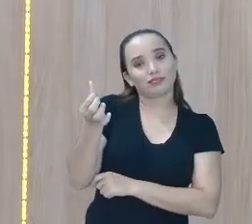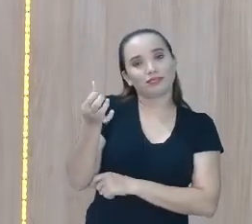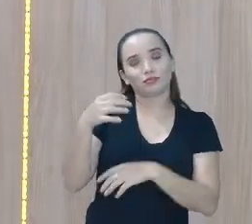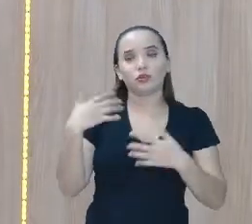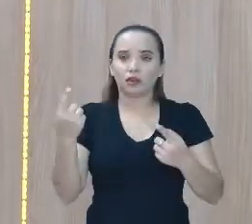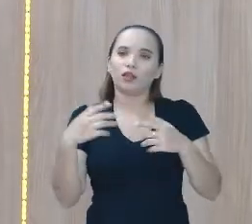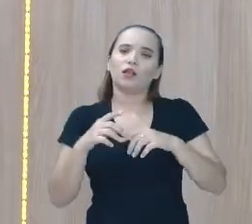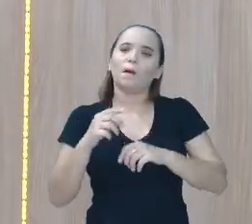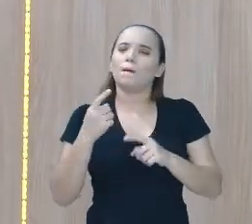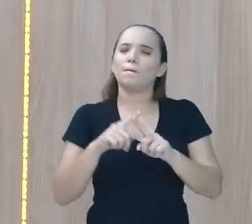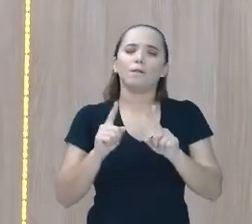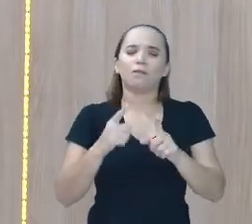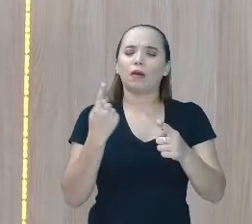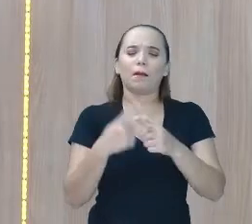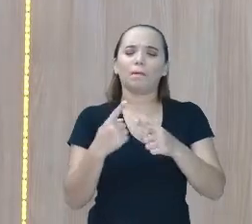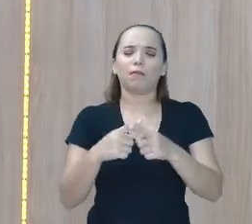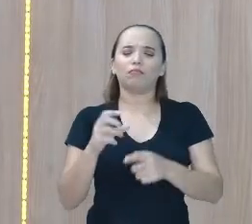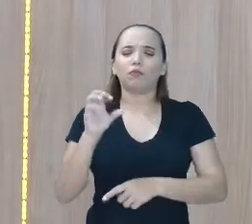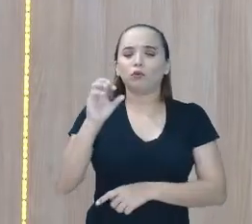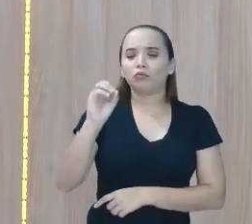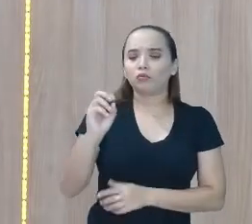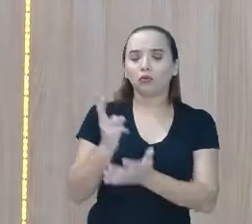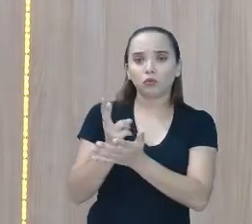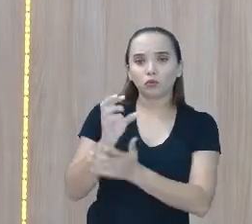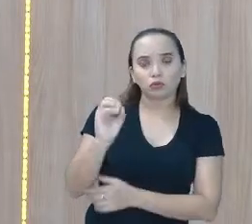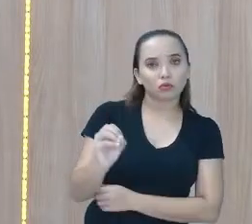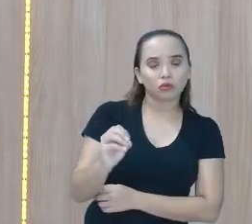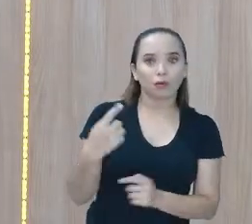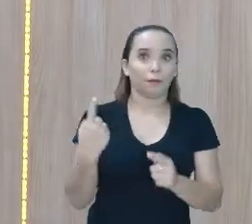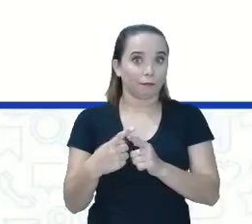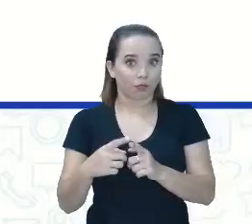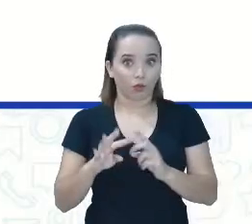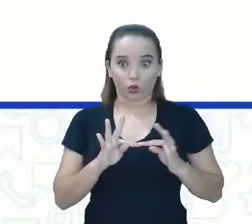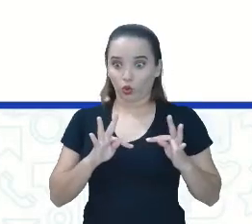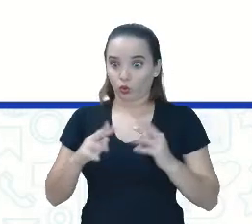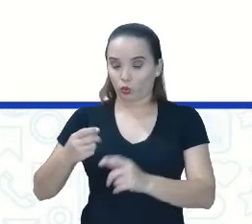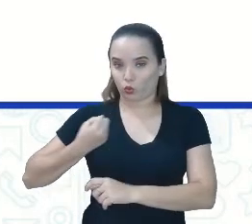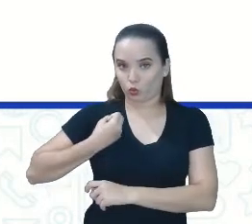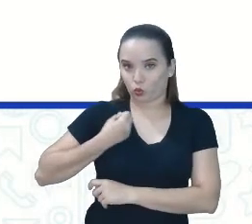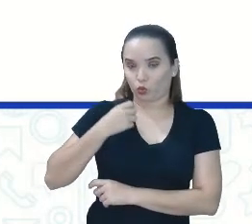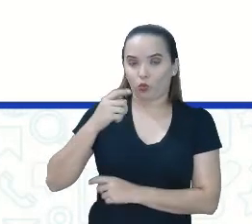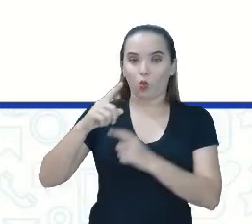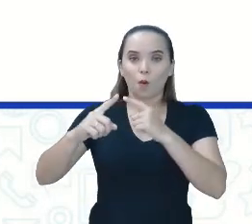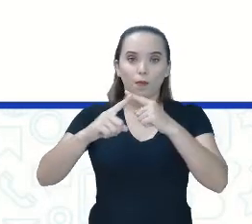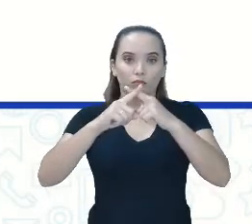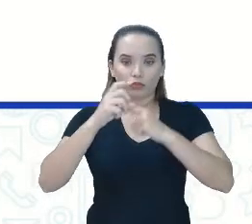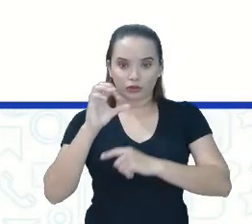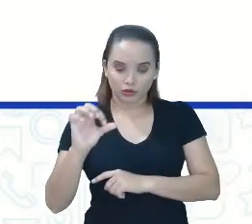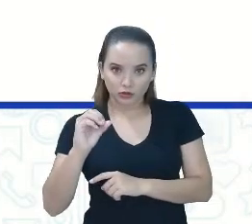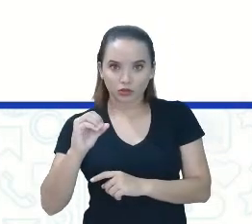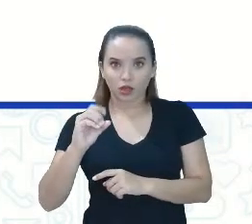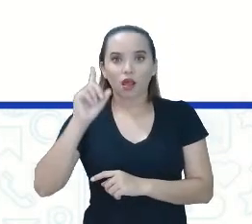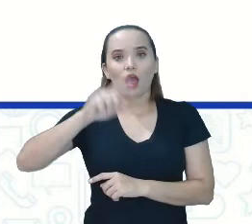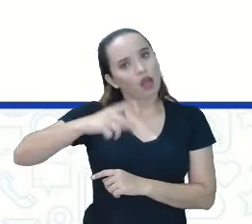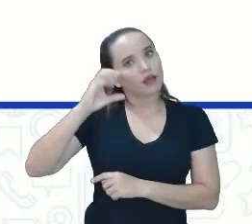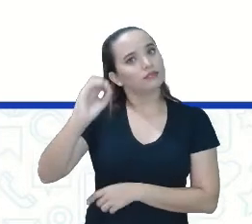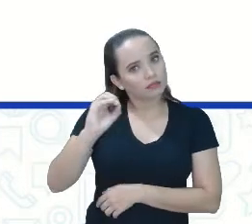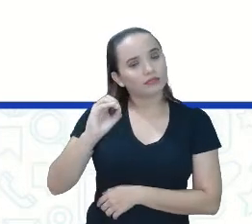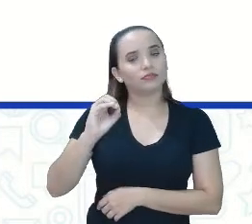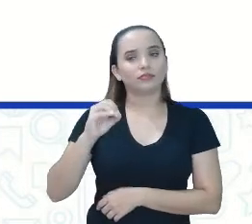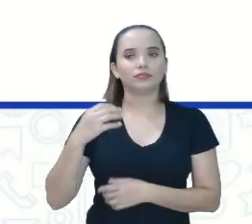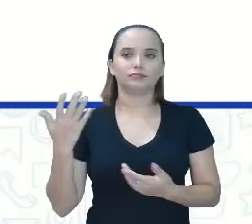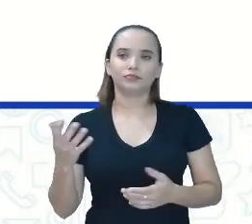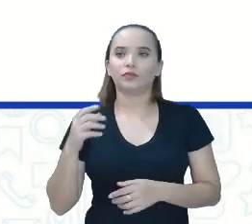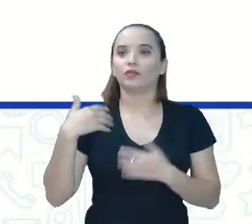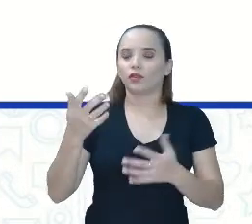número vai dar igual a 0. Então, eu tenho aqui, ó, 0 vezes 6 dá 0. 1 vezes 6 dá igual